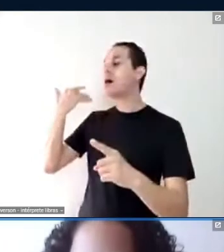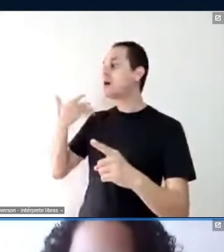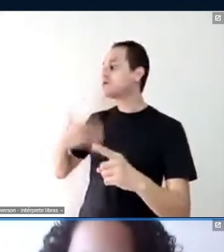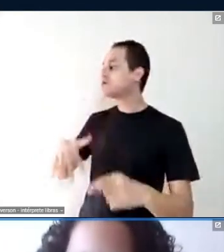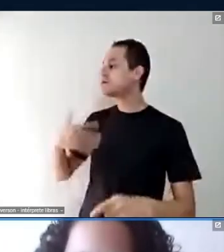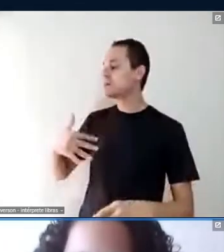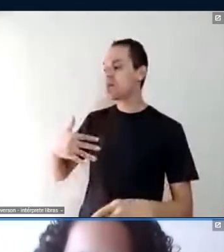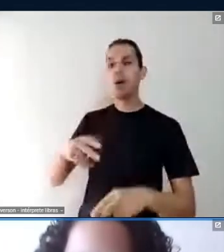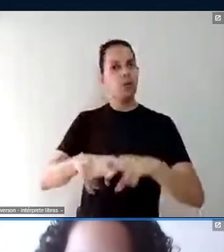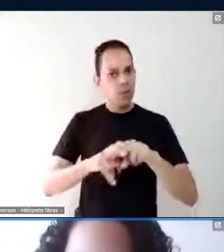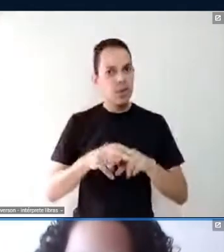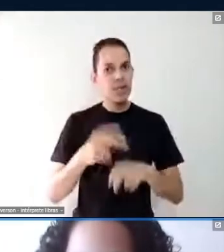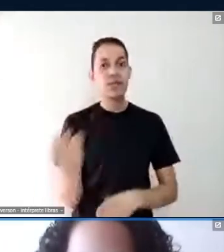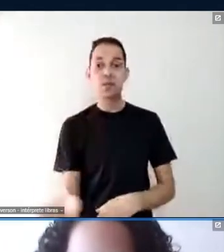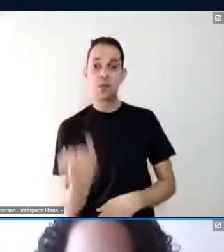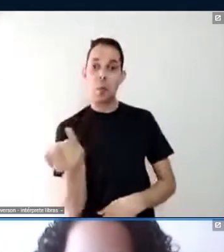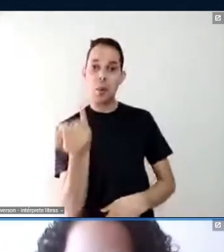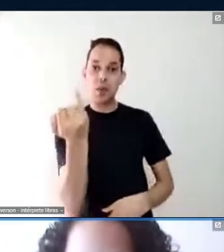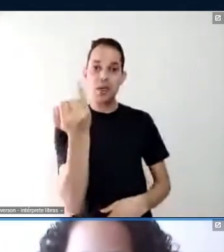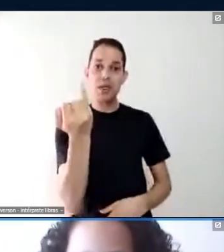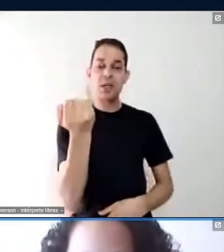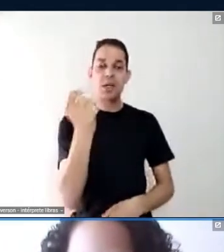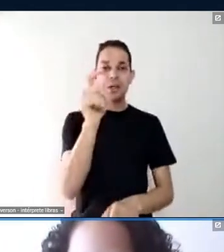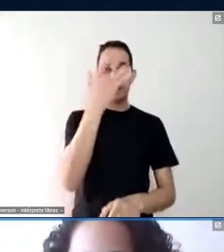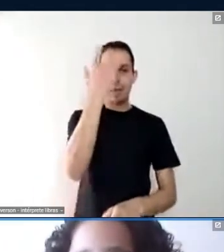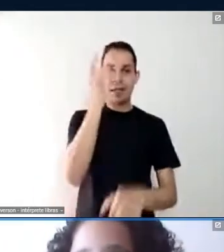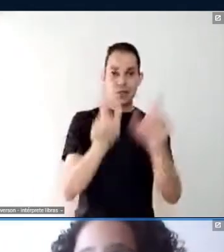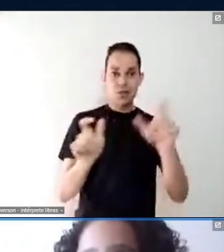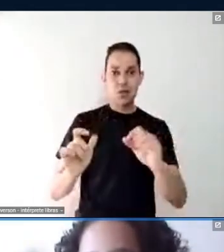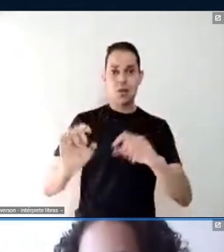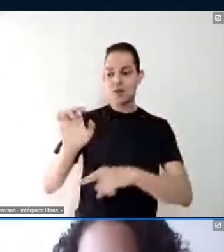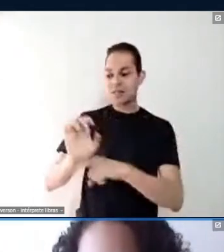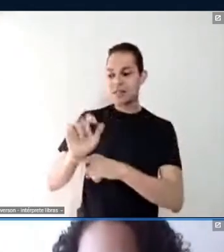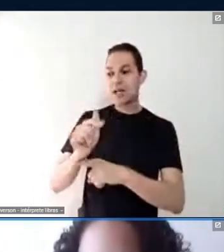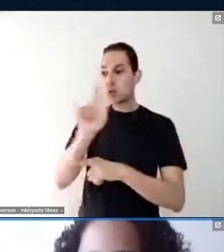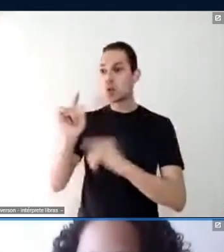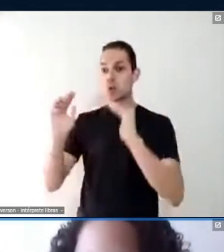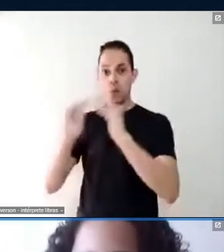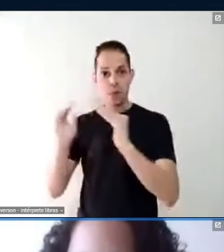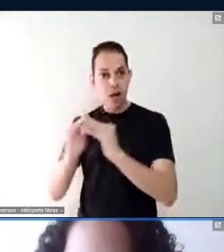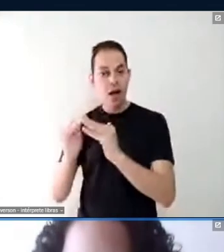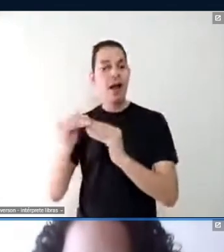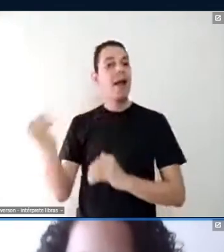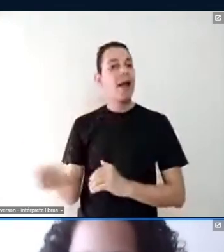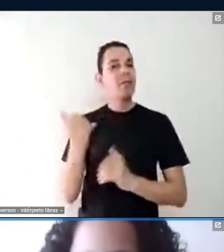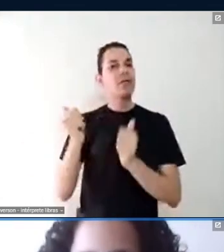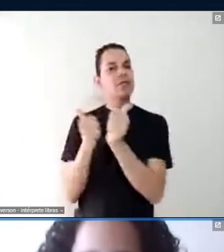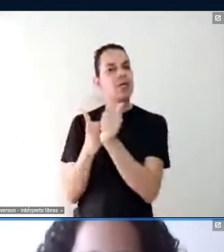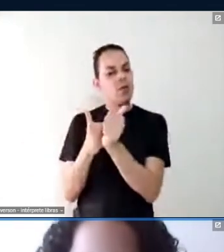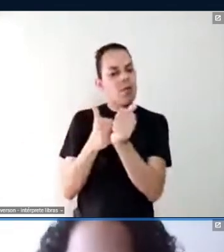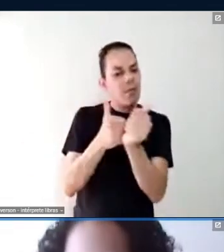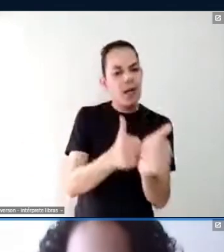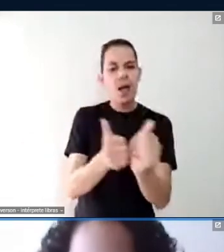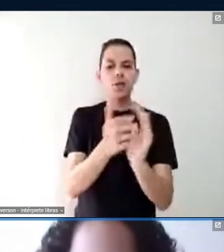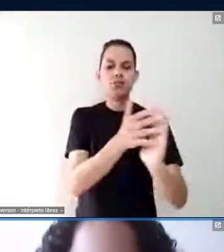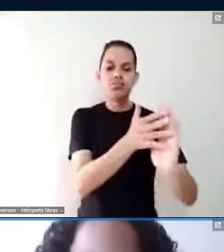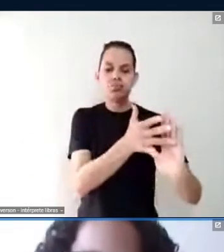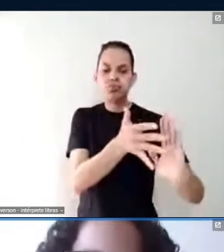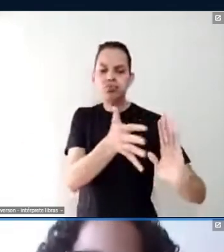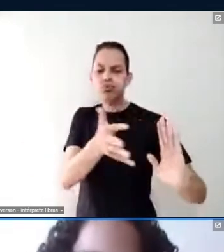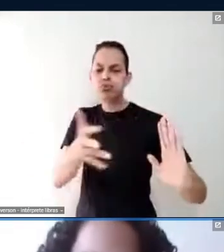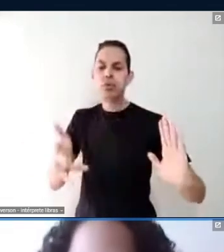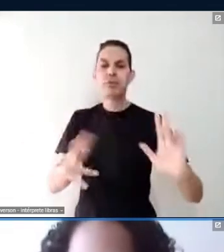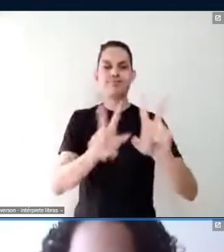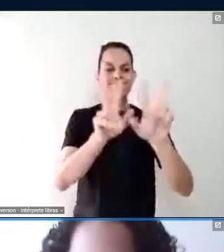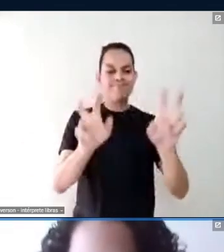super importante as pessoas que moram em outros estados acompanharem essa tramitação. Então, esses pontos todos,